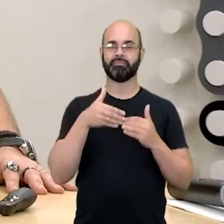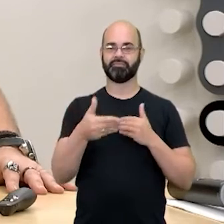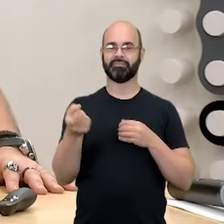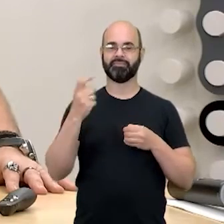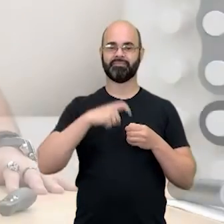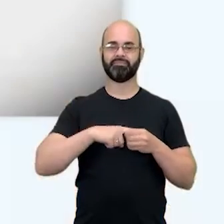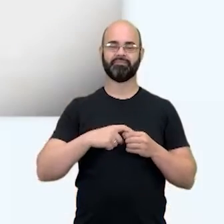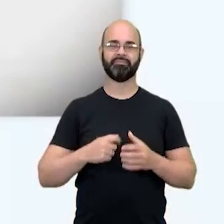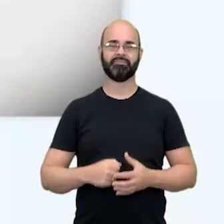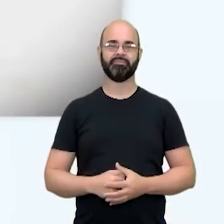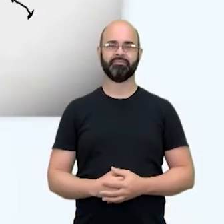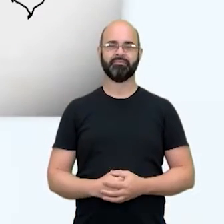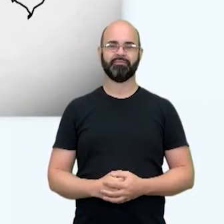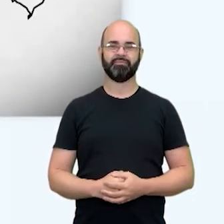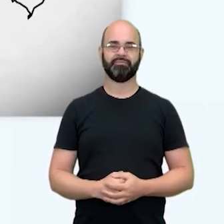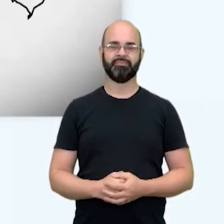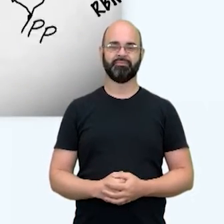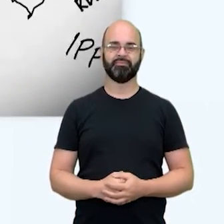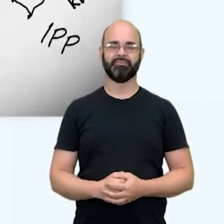volta.